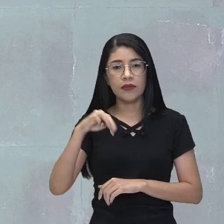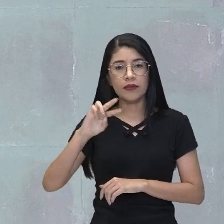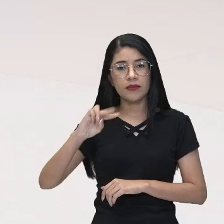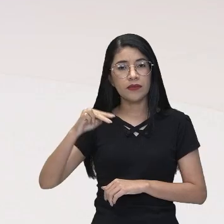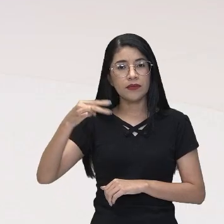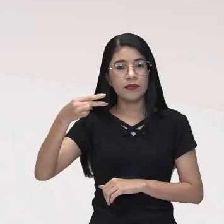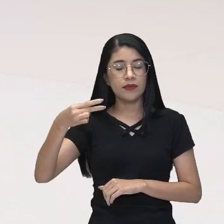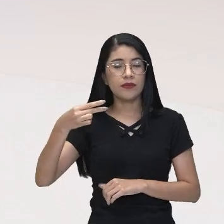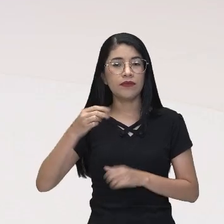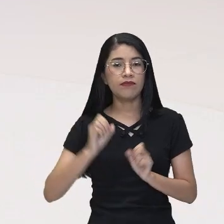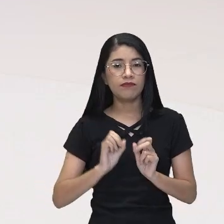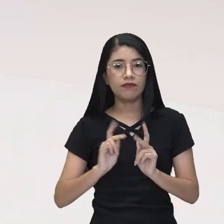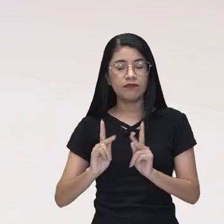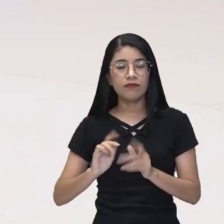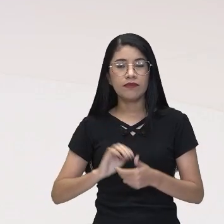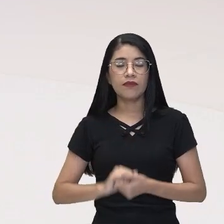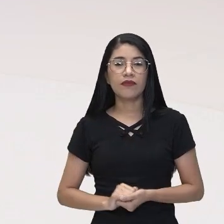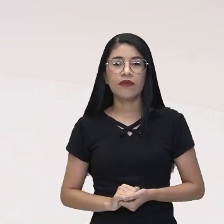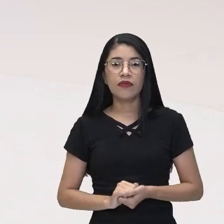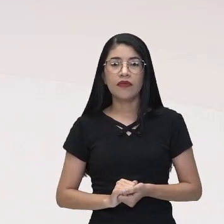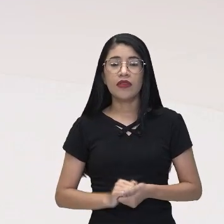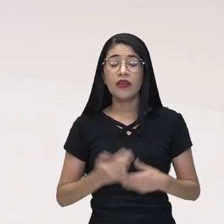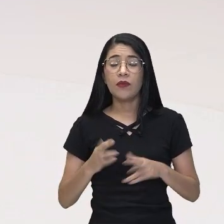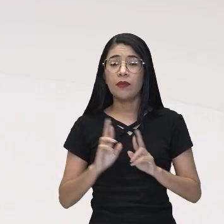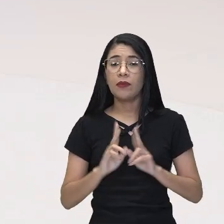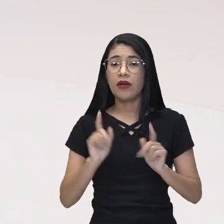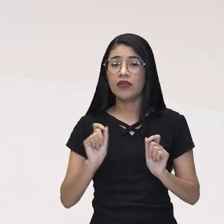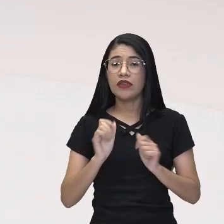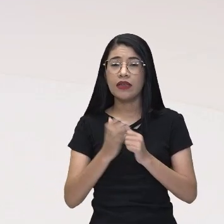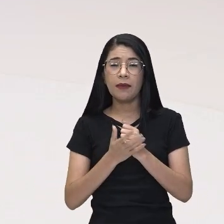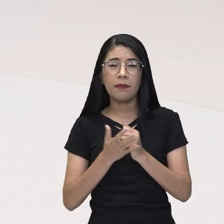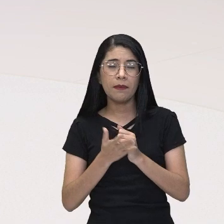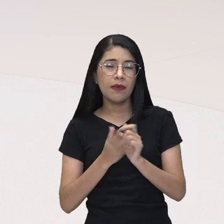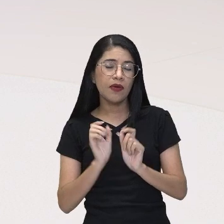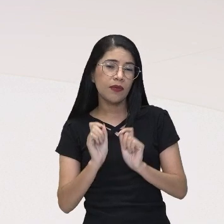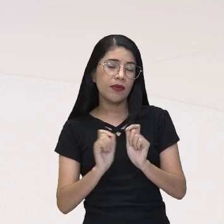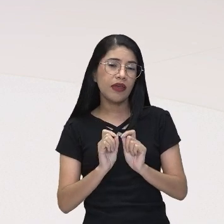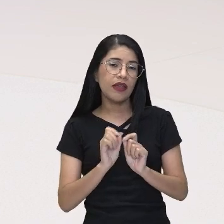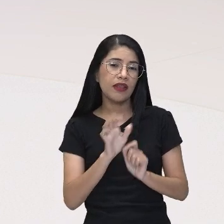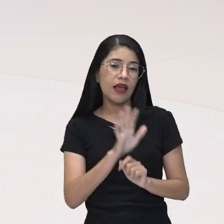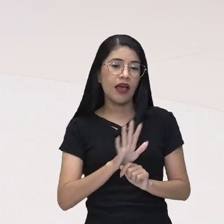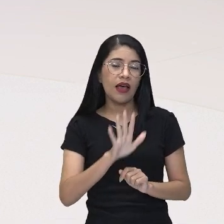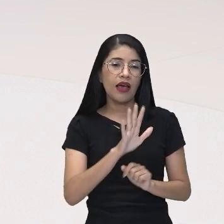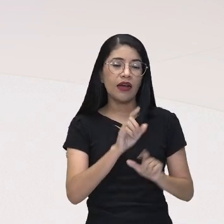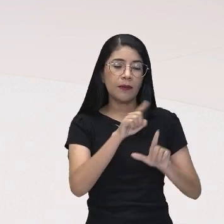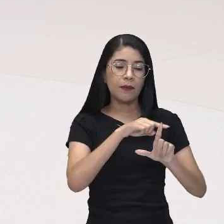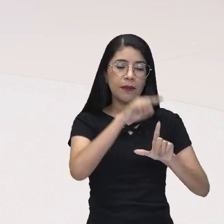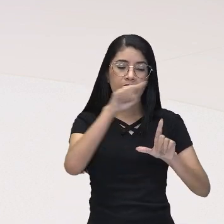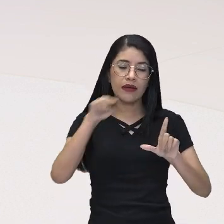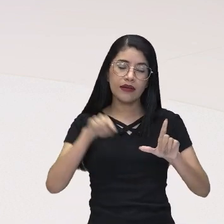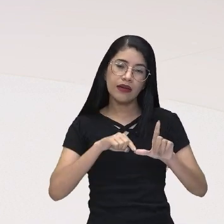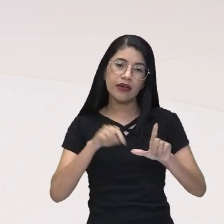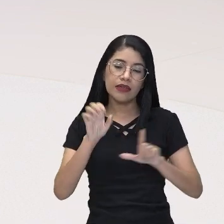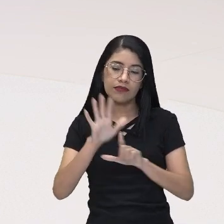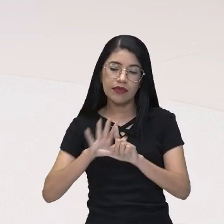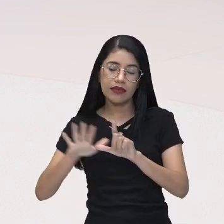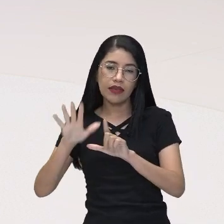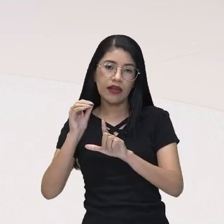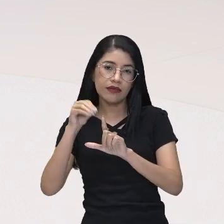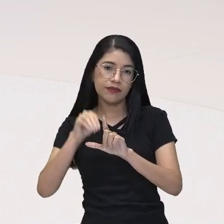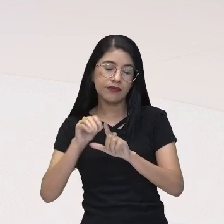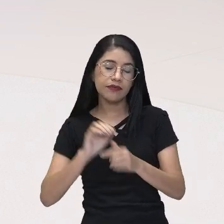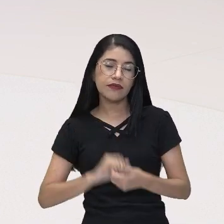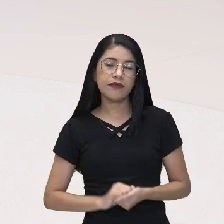quadrados, beleza? Então, essa é a diferença básica entre área e perímetro. Logicamente que